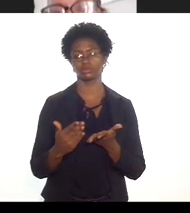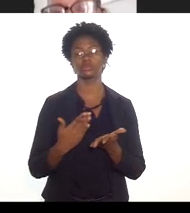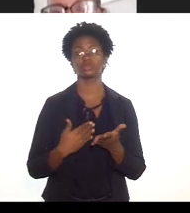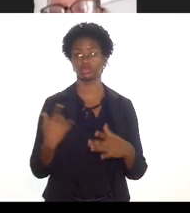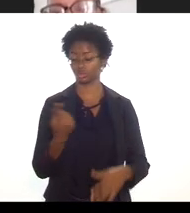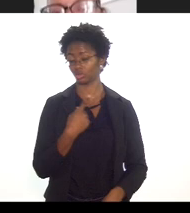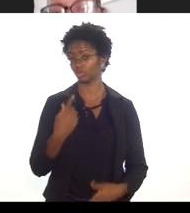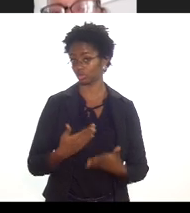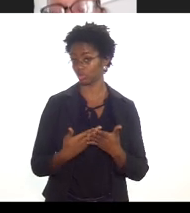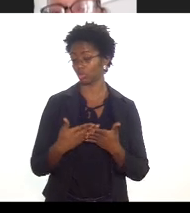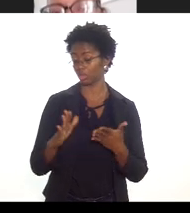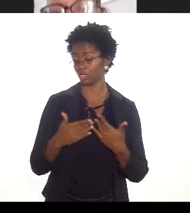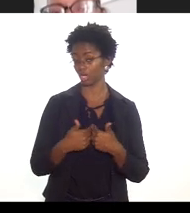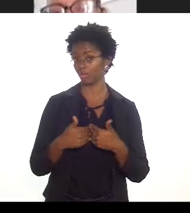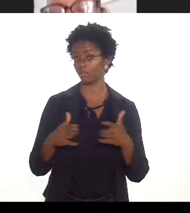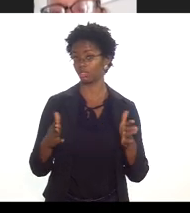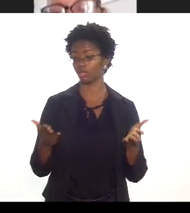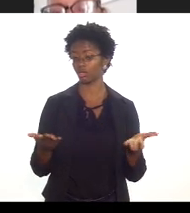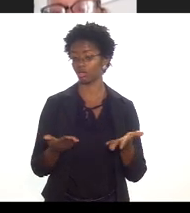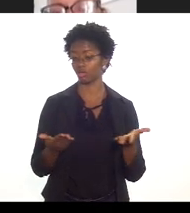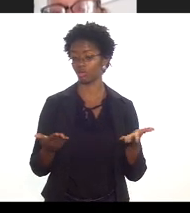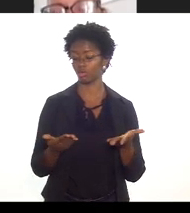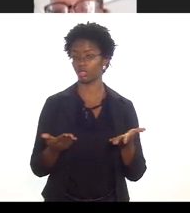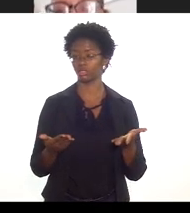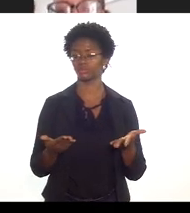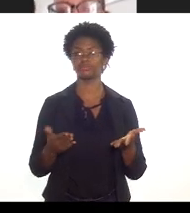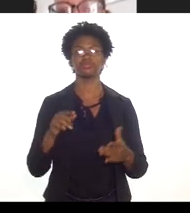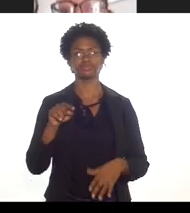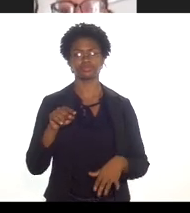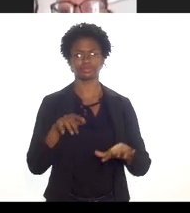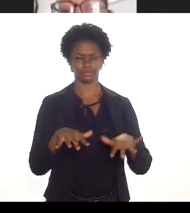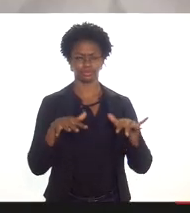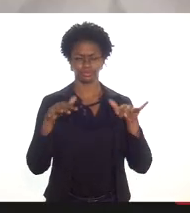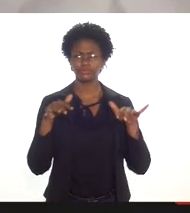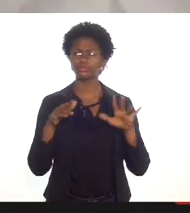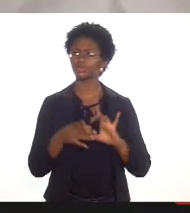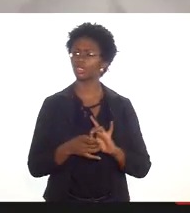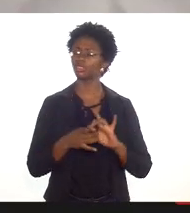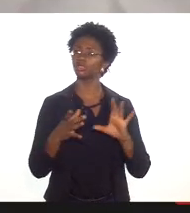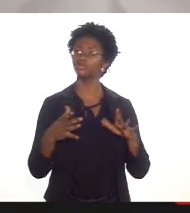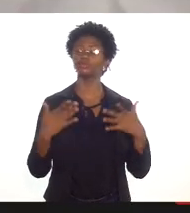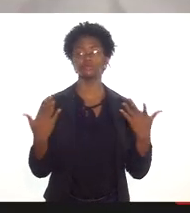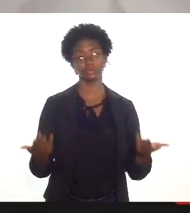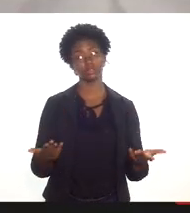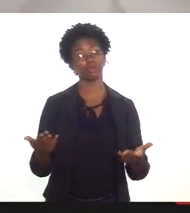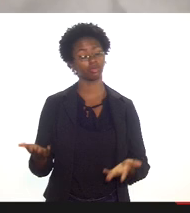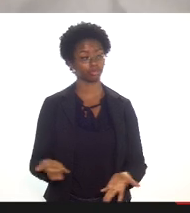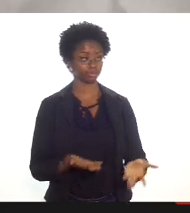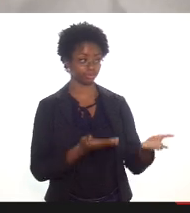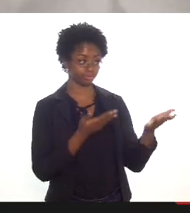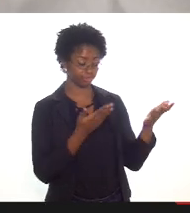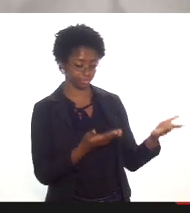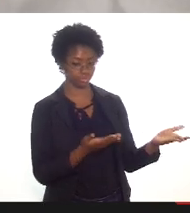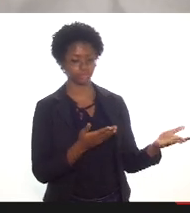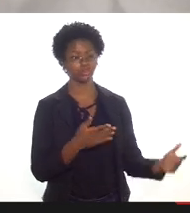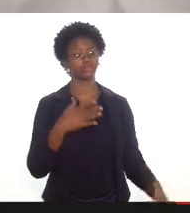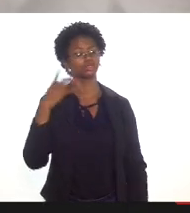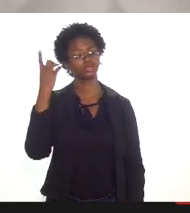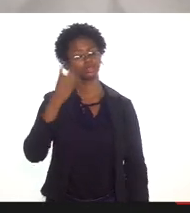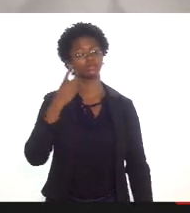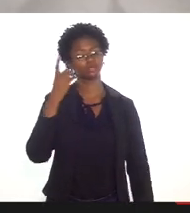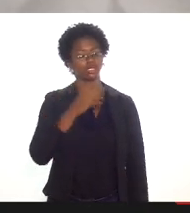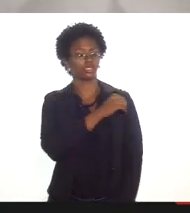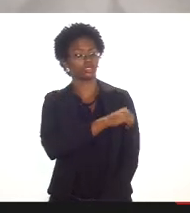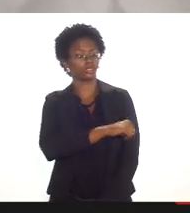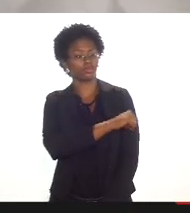nós vamos dar início a essa audiência, e eu quero, então, passar a palavra à deputada